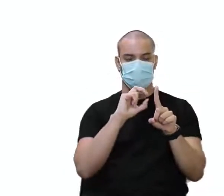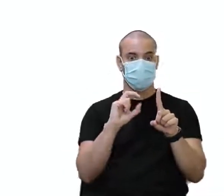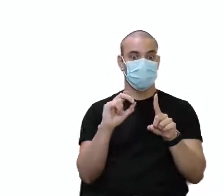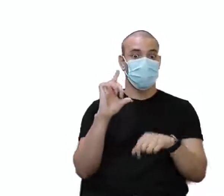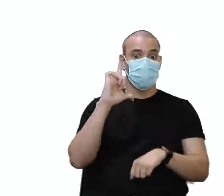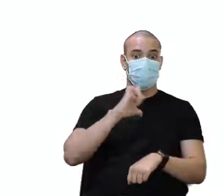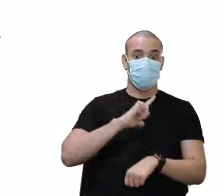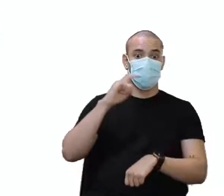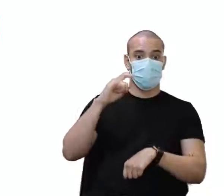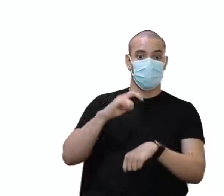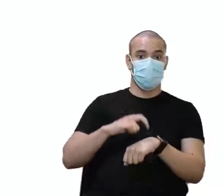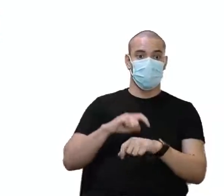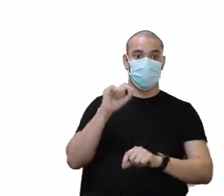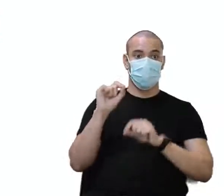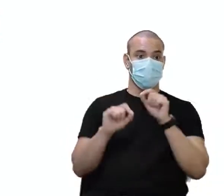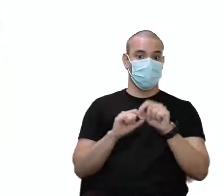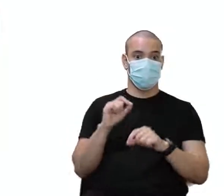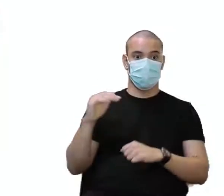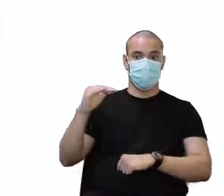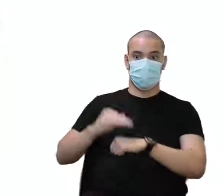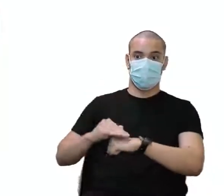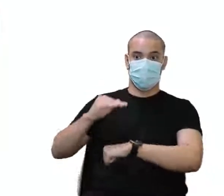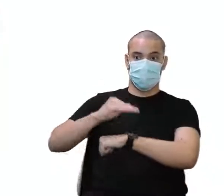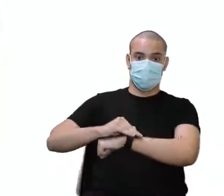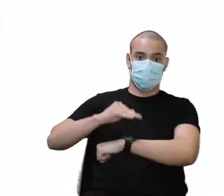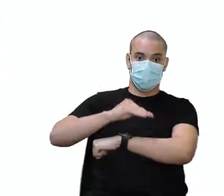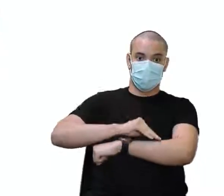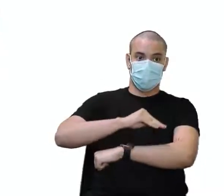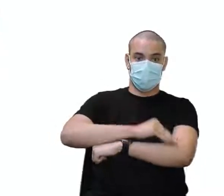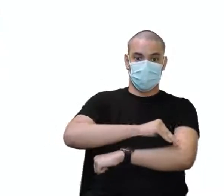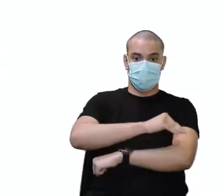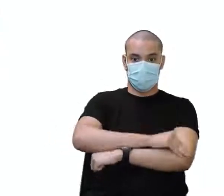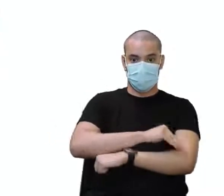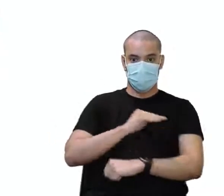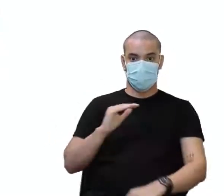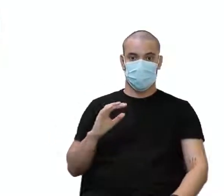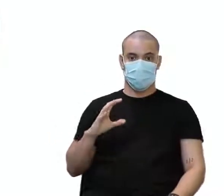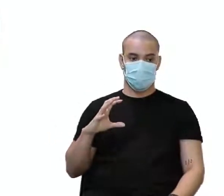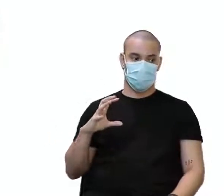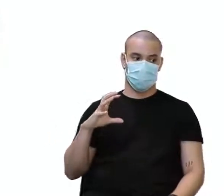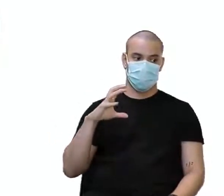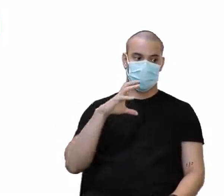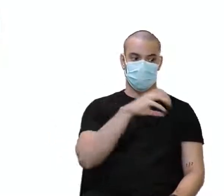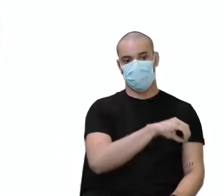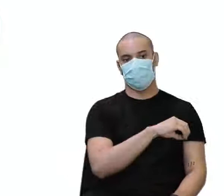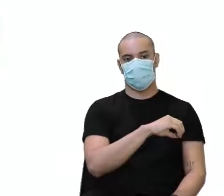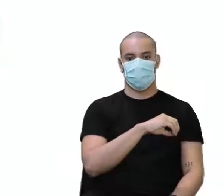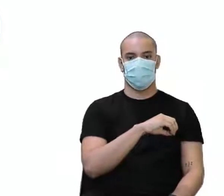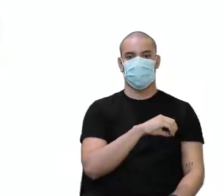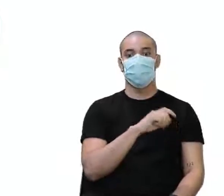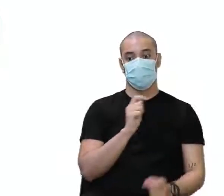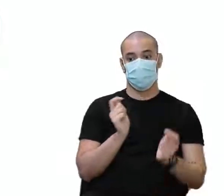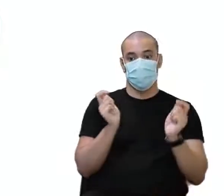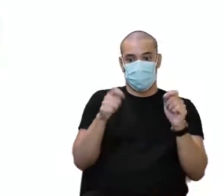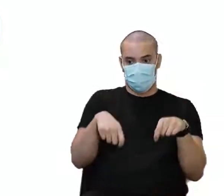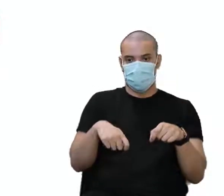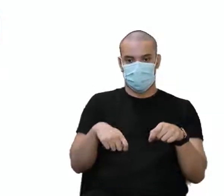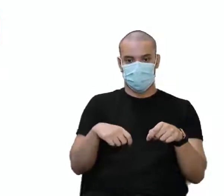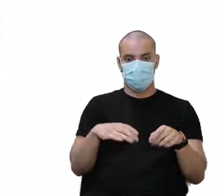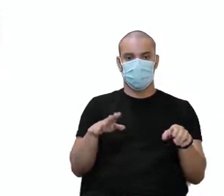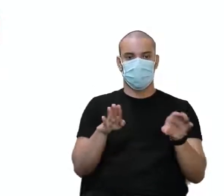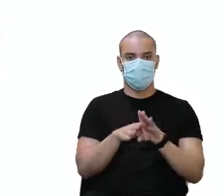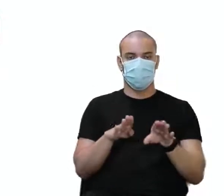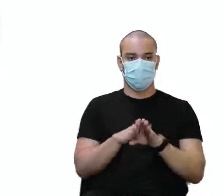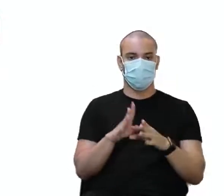vai ser predado. Ele vai ser alimento para quem? Para um anfíbio.